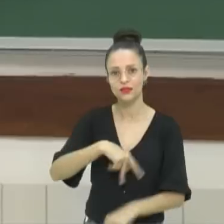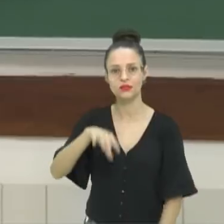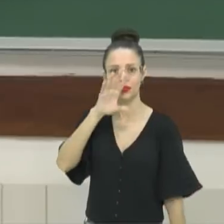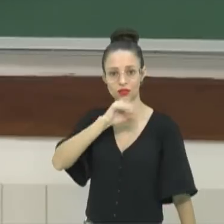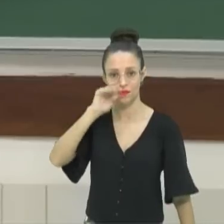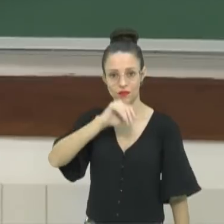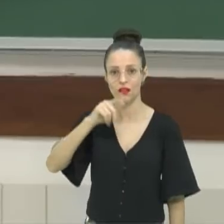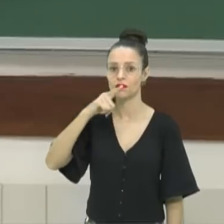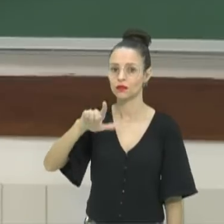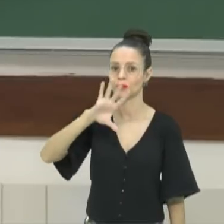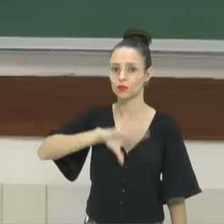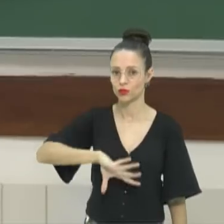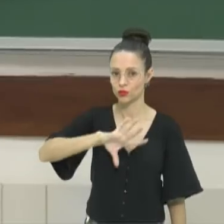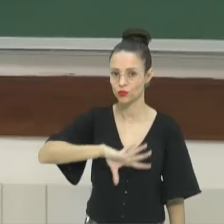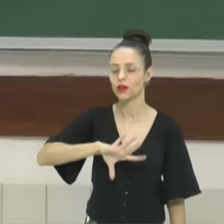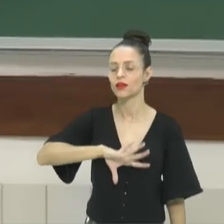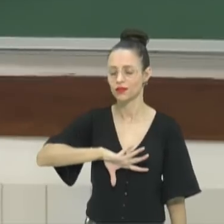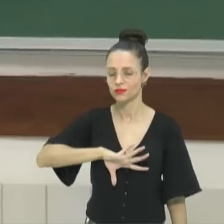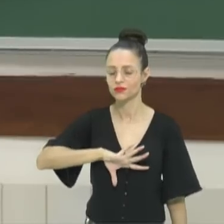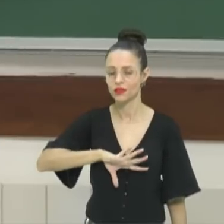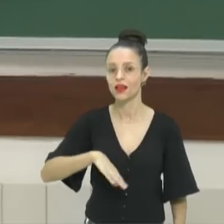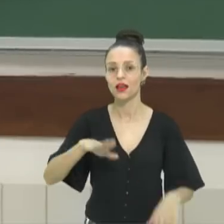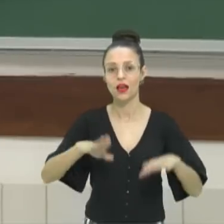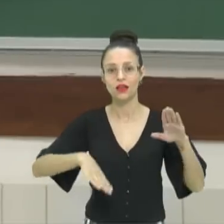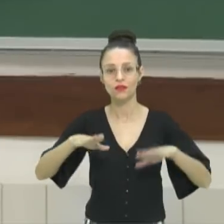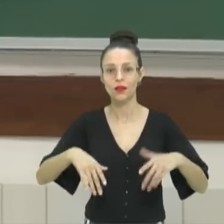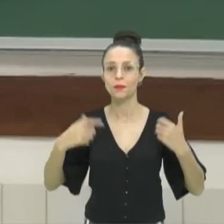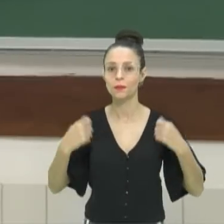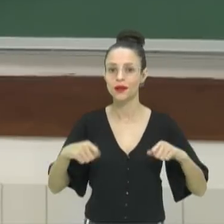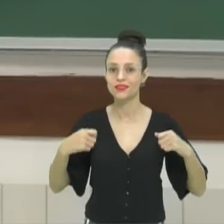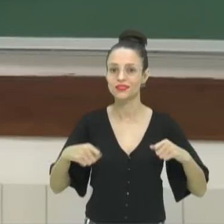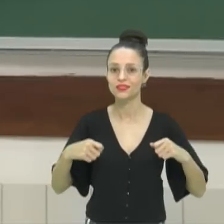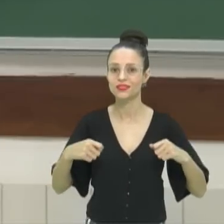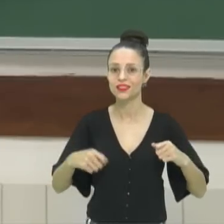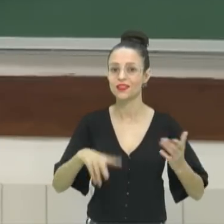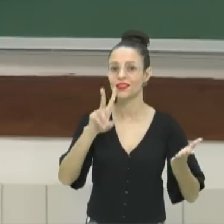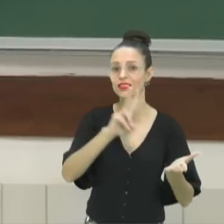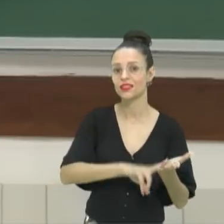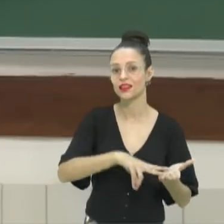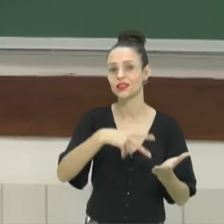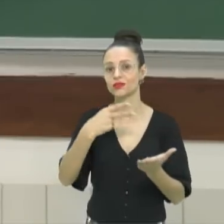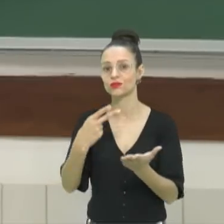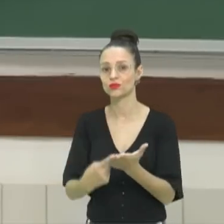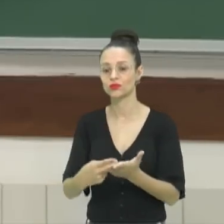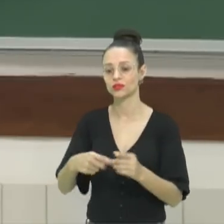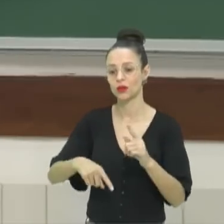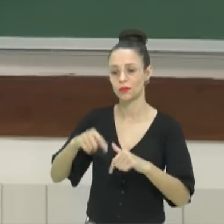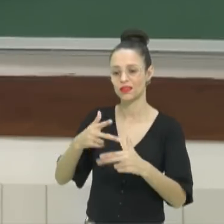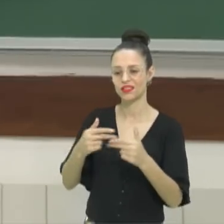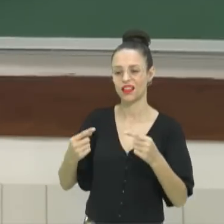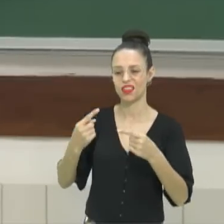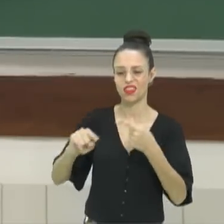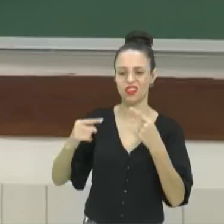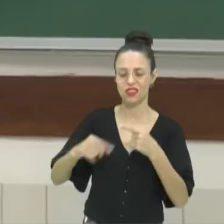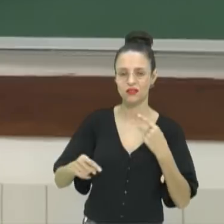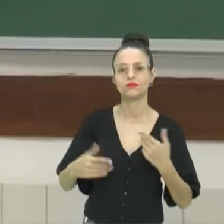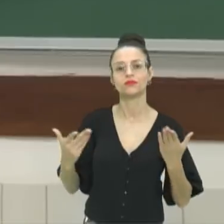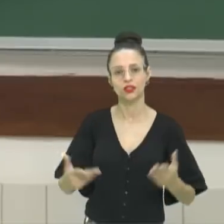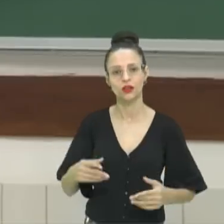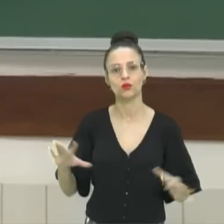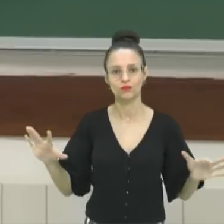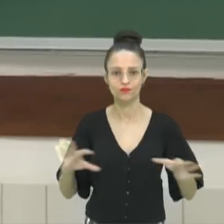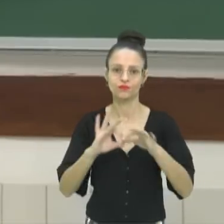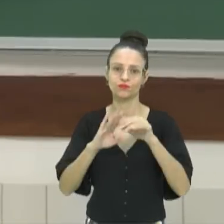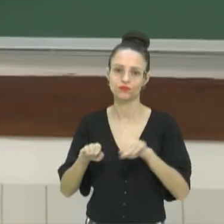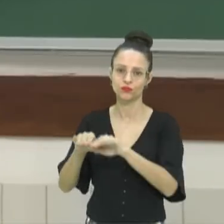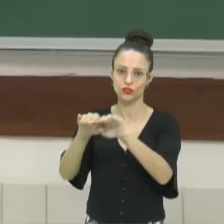que falam a língua portuguesa, às vezes precisava até de tradução do material, porque a língua divergia muito. Aí eles